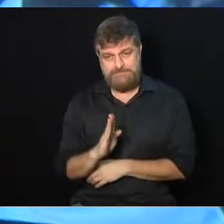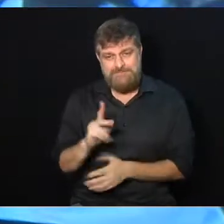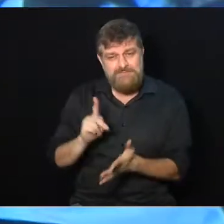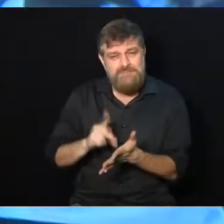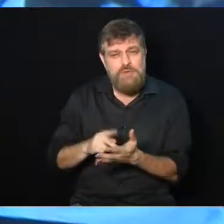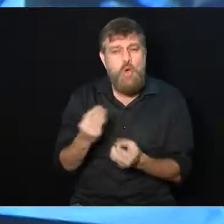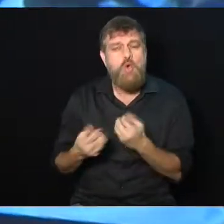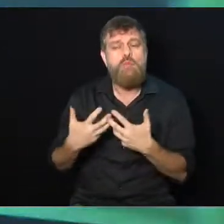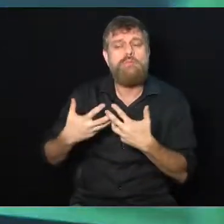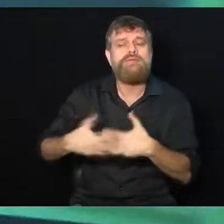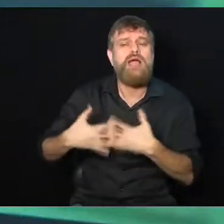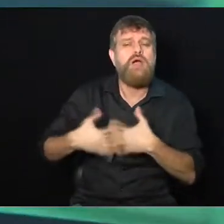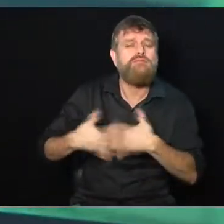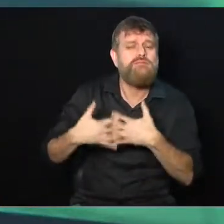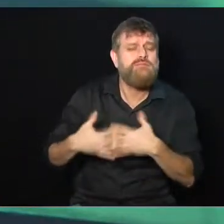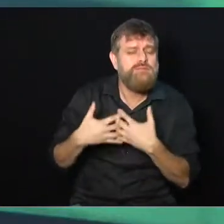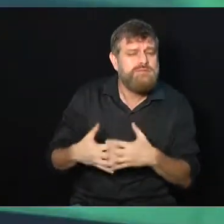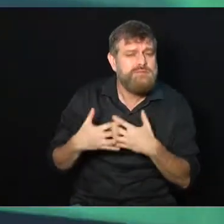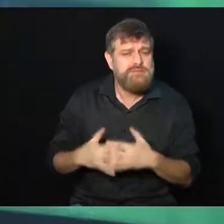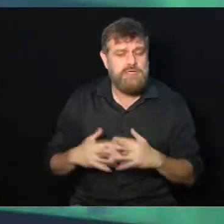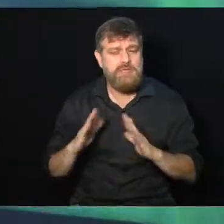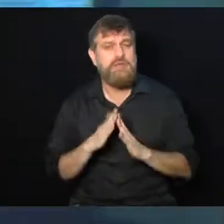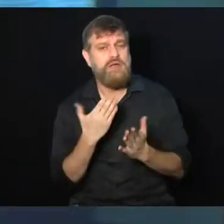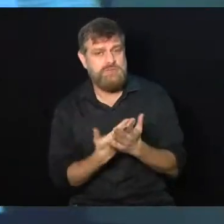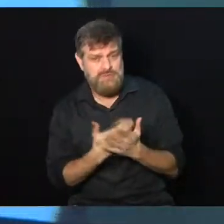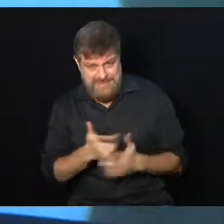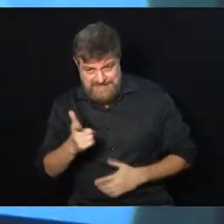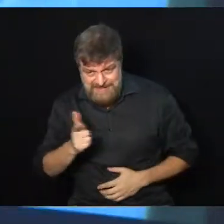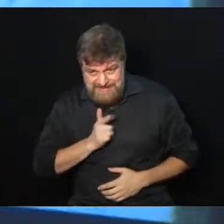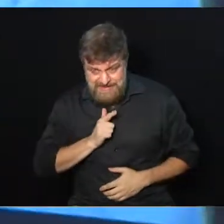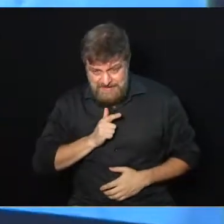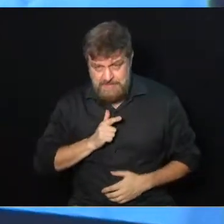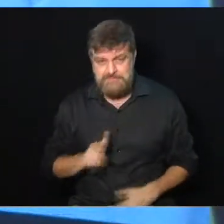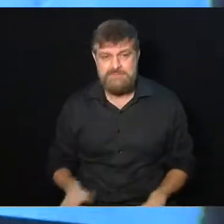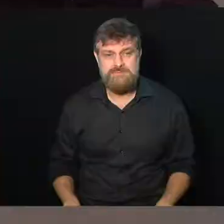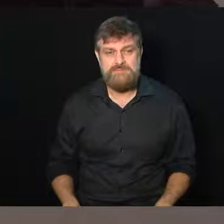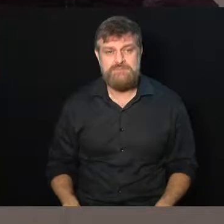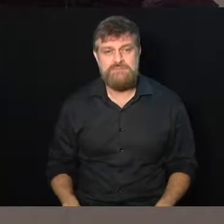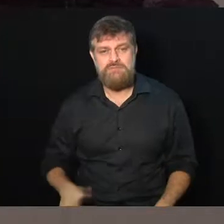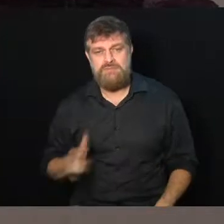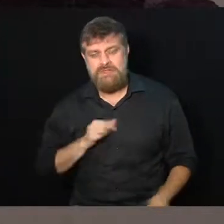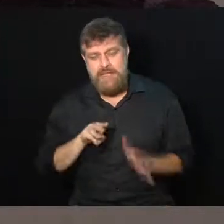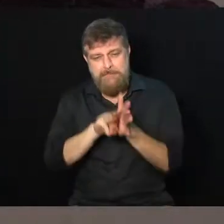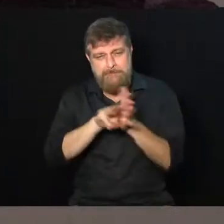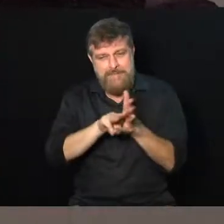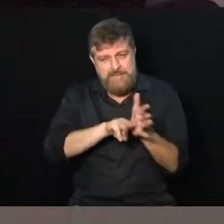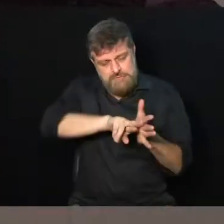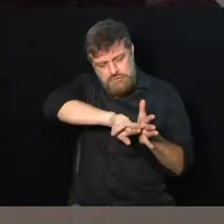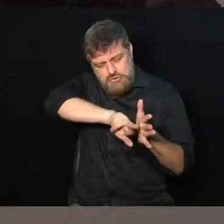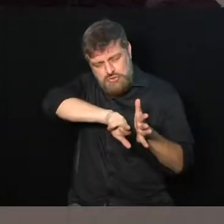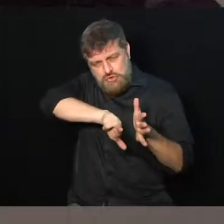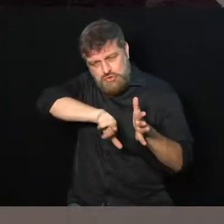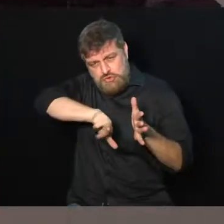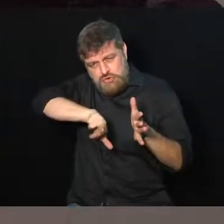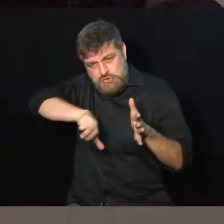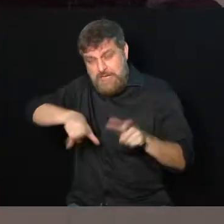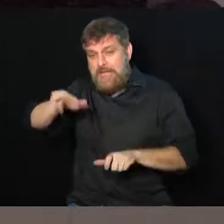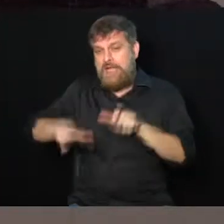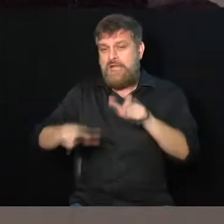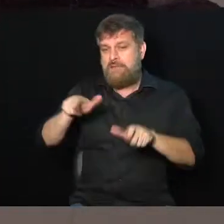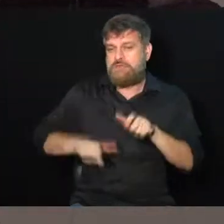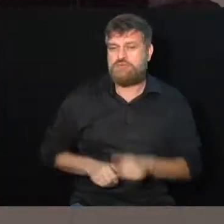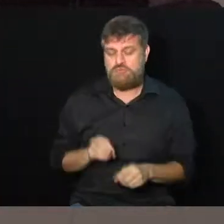ela está sendo operacionalizada nessa escola? Então, temos hoje muitas metodologias ativas, as pessoas falam